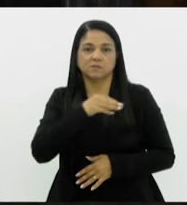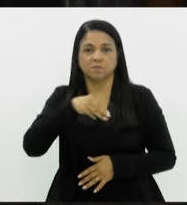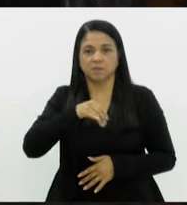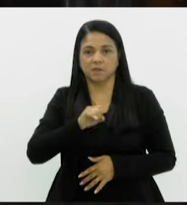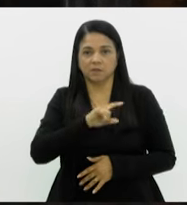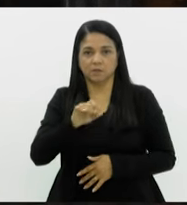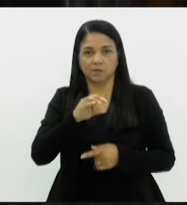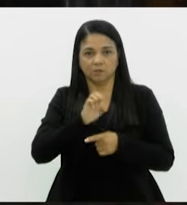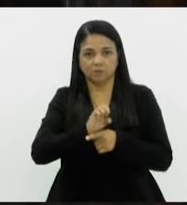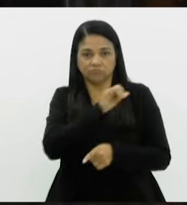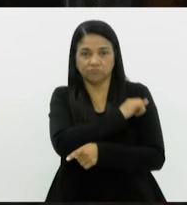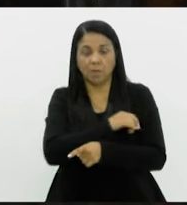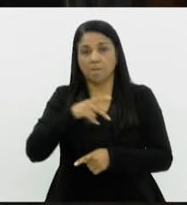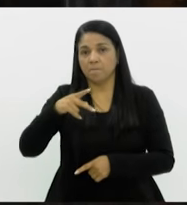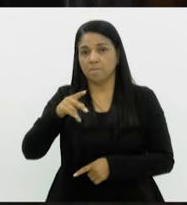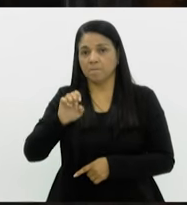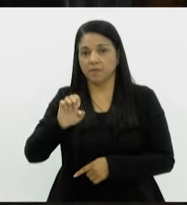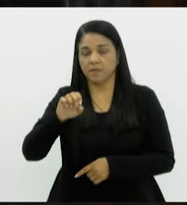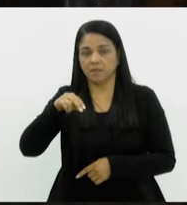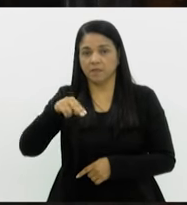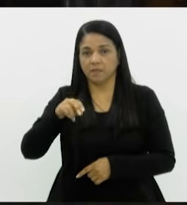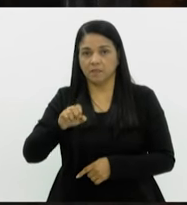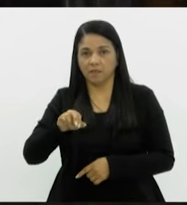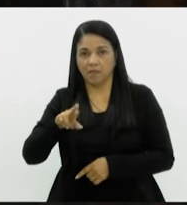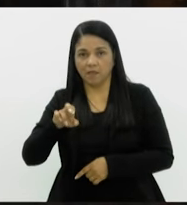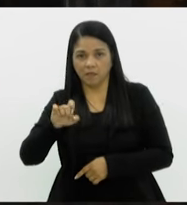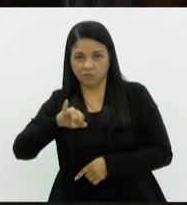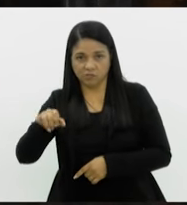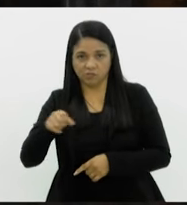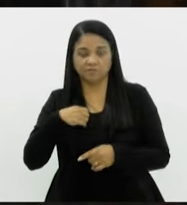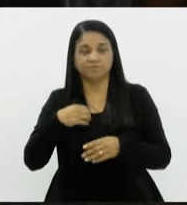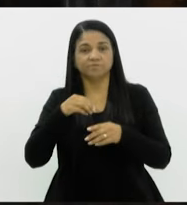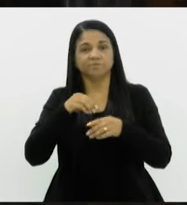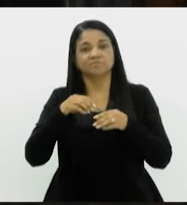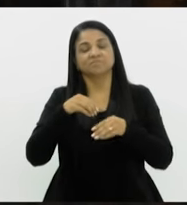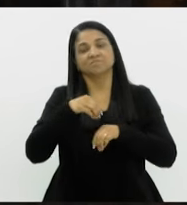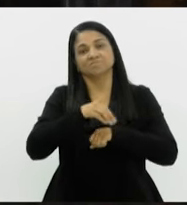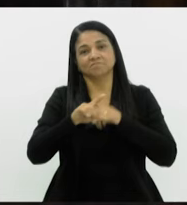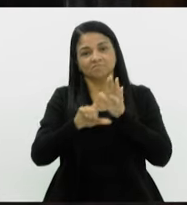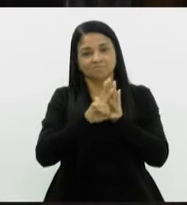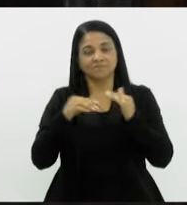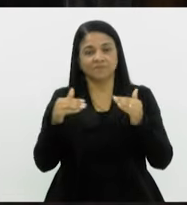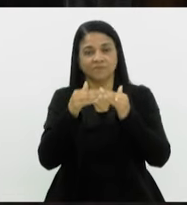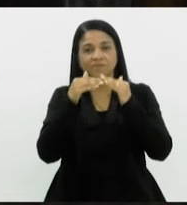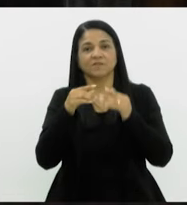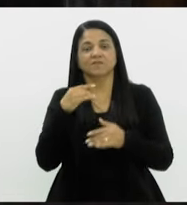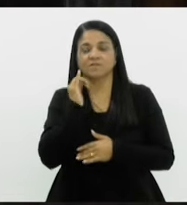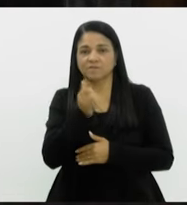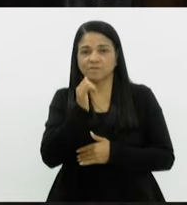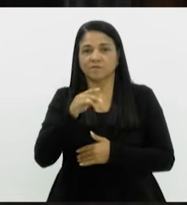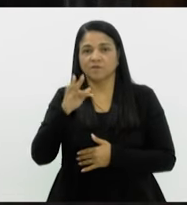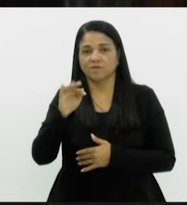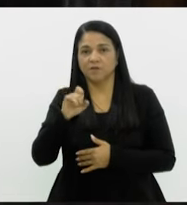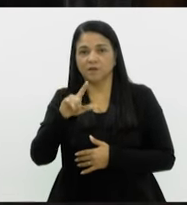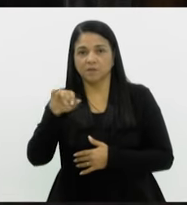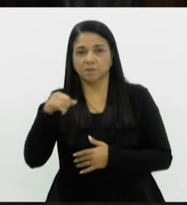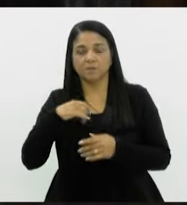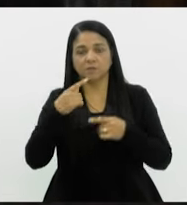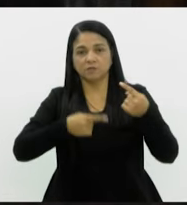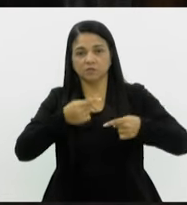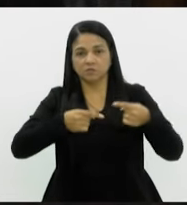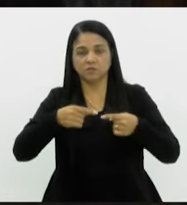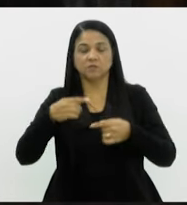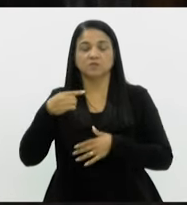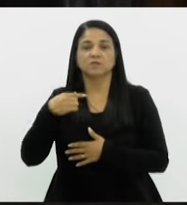Janeiro, PEMERJ. Parecer da Comissão de Indicação Legislativa favorável. Relator, deputado Felipe Soares. Em discussão, para discutir, o deputado